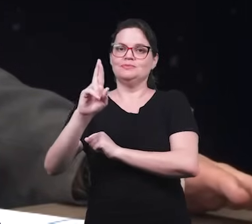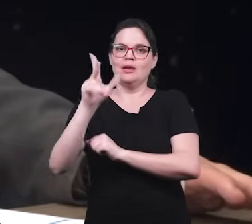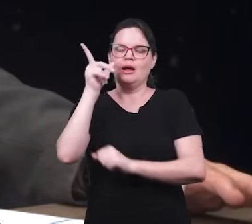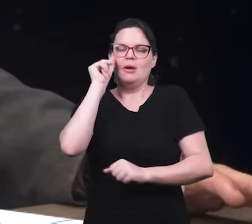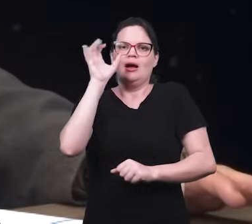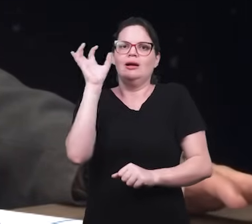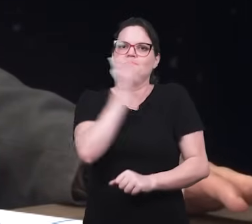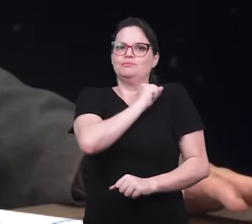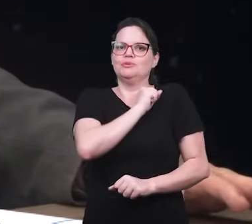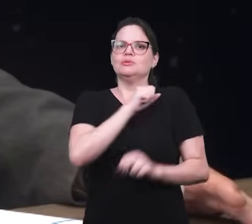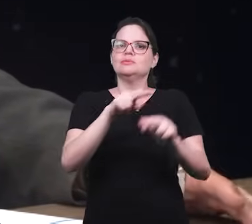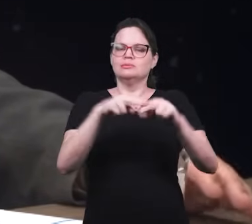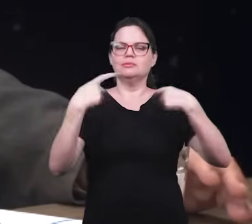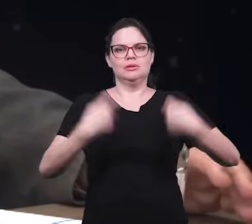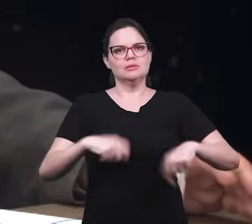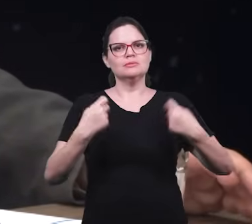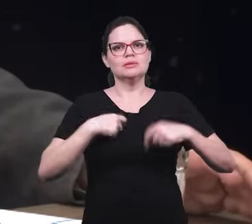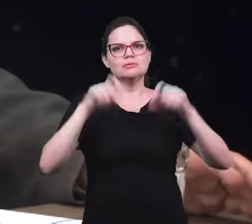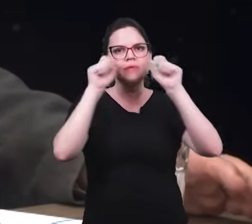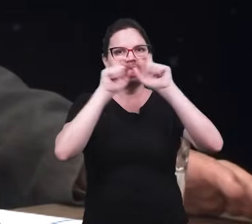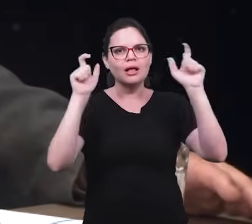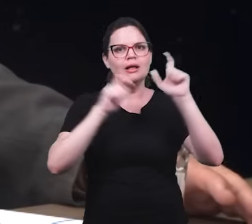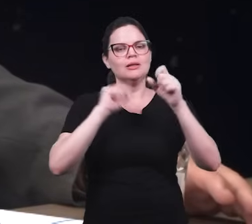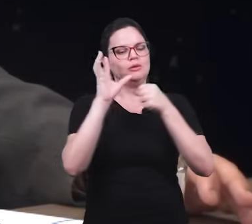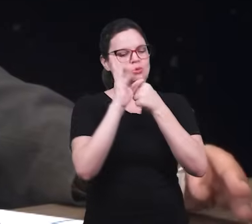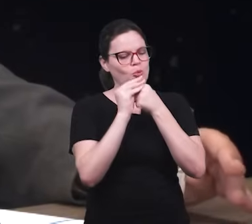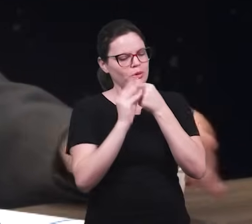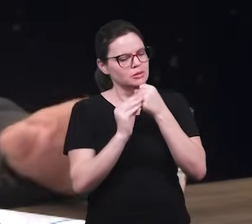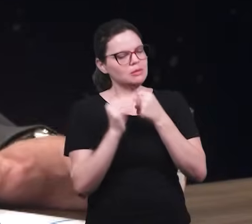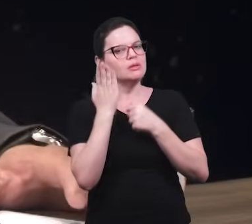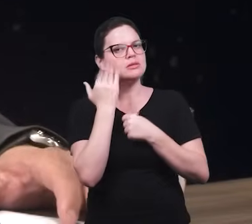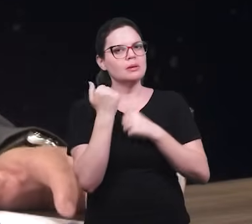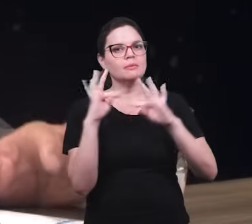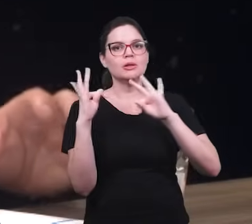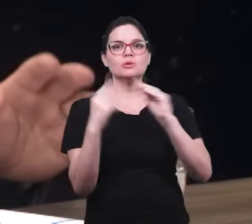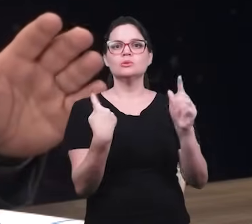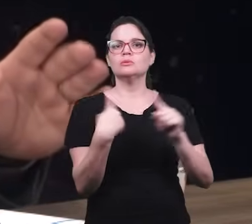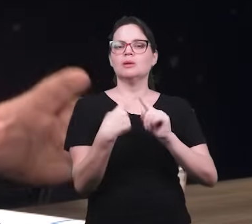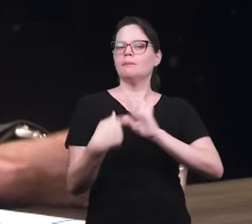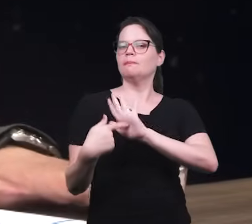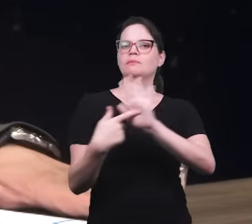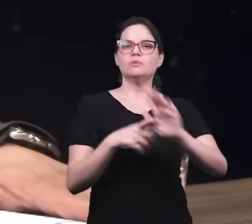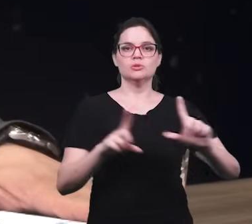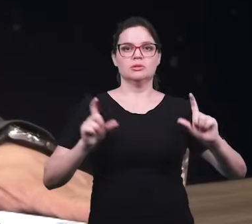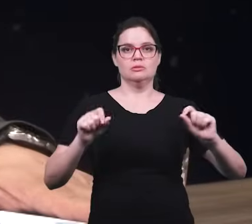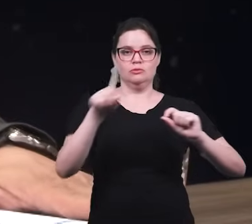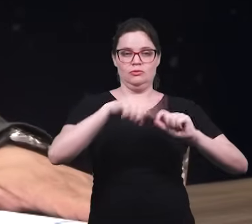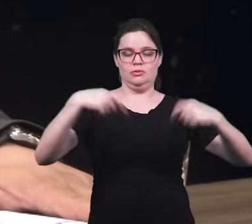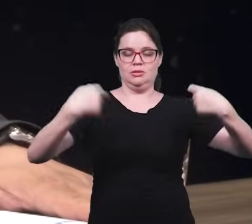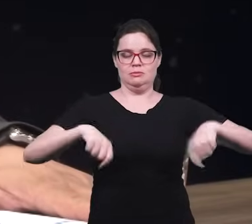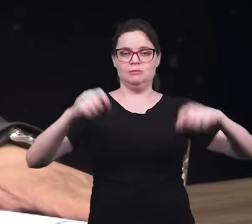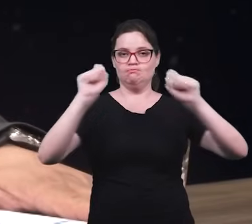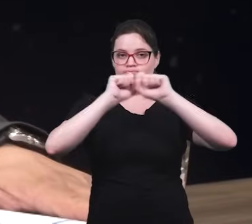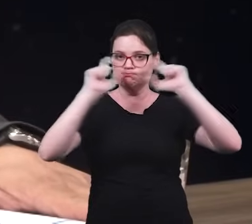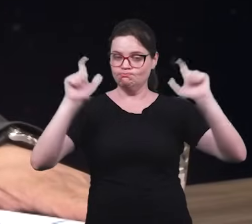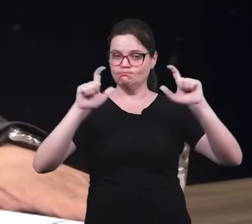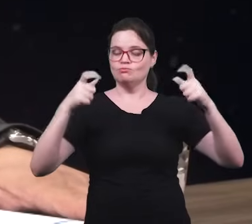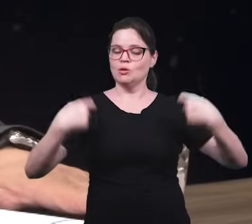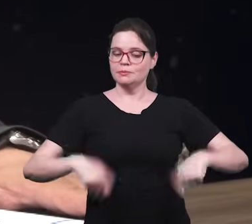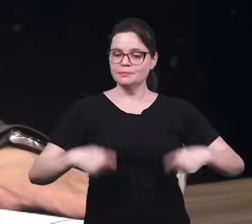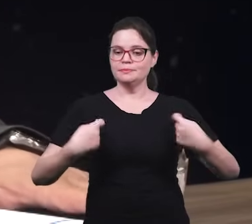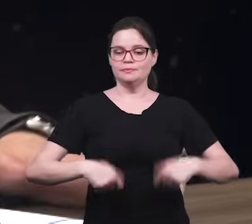atentos. Todo esse conhecimento, o pastor Alex falou de trombetas e festas, para mostrar para o homem que eles têm que estar atento